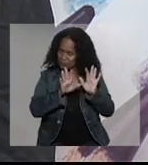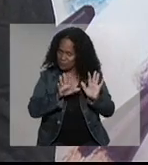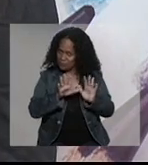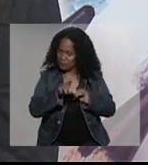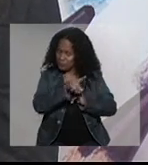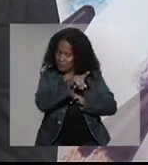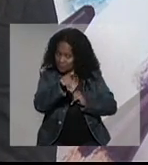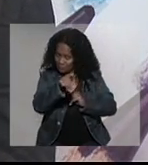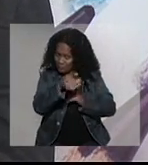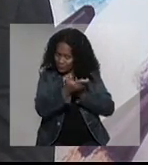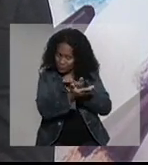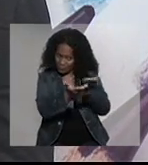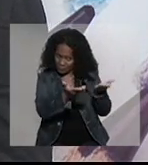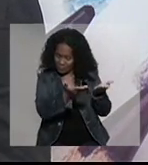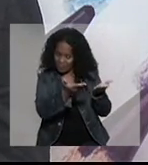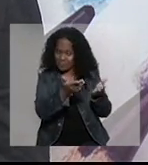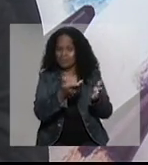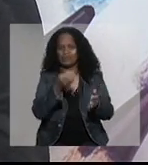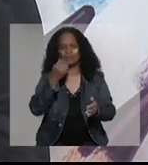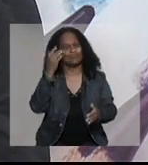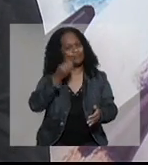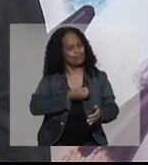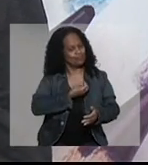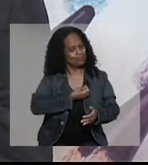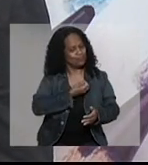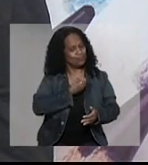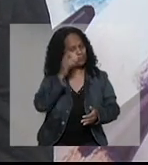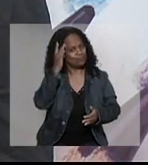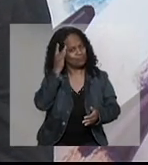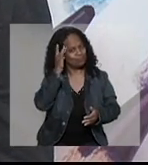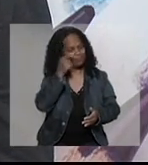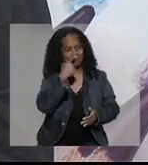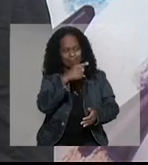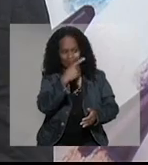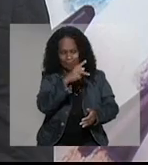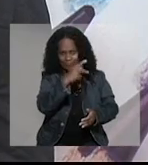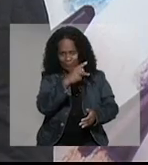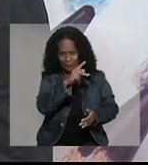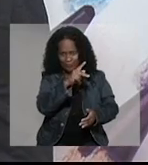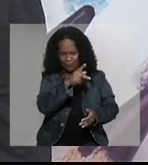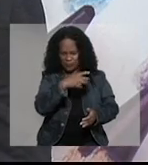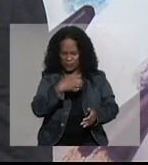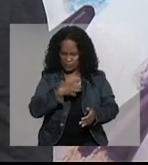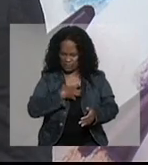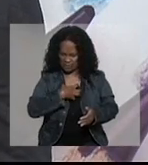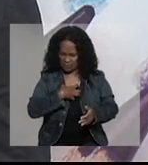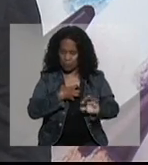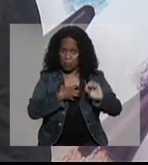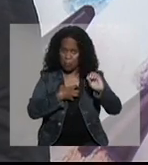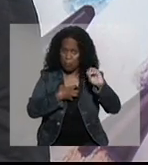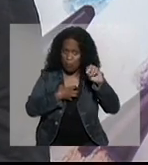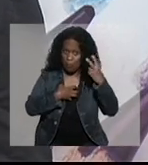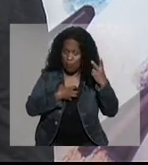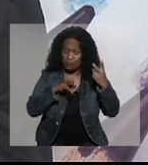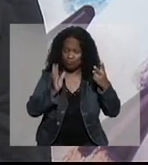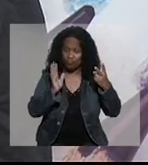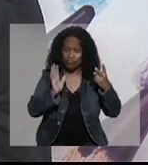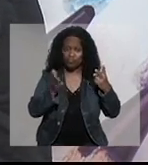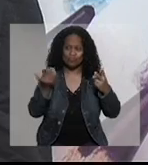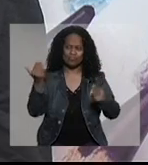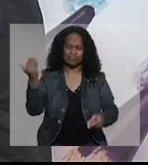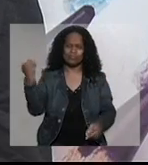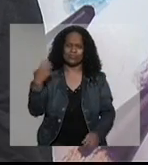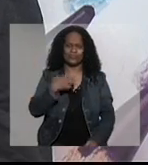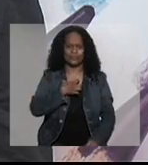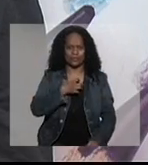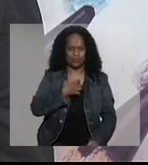Deus. O que vocês acham na vida de vocês que vocês se sentem ou se sentiram nesse